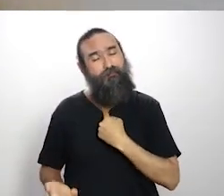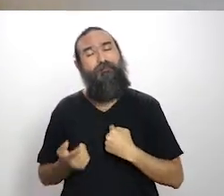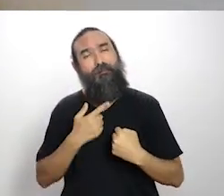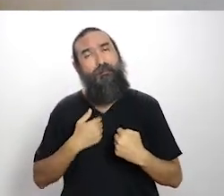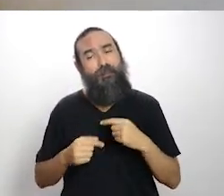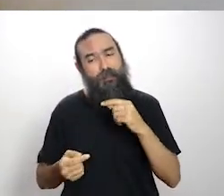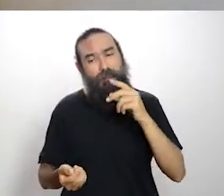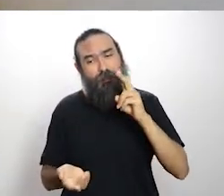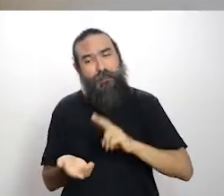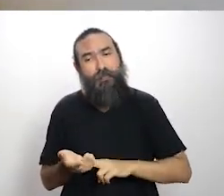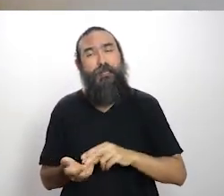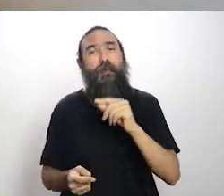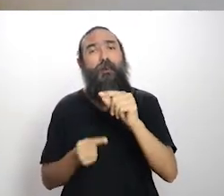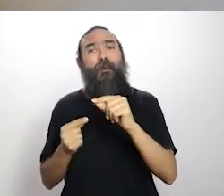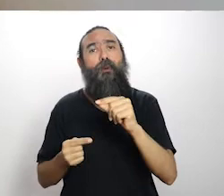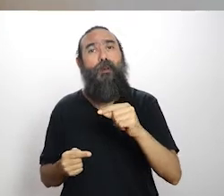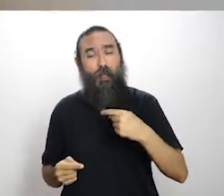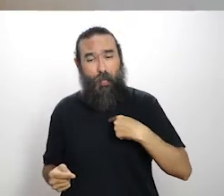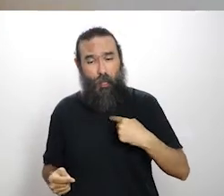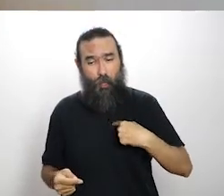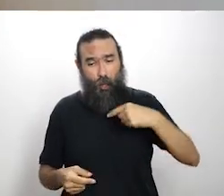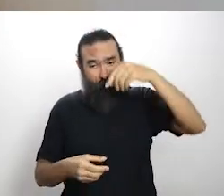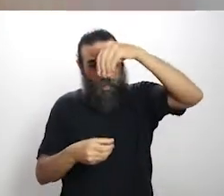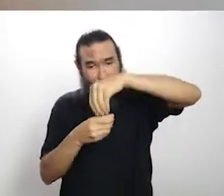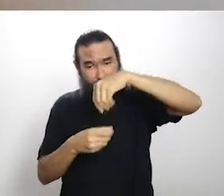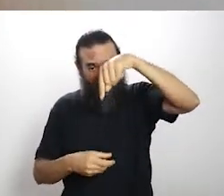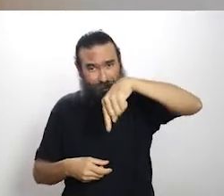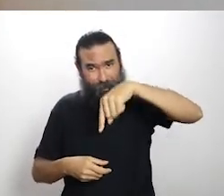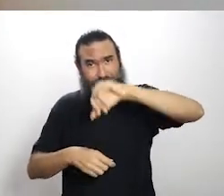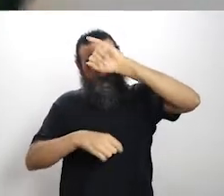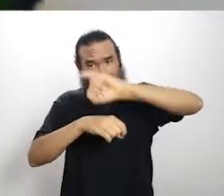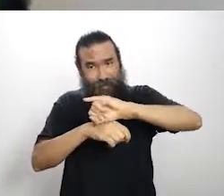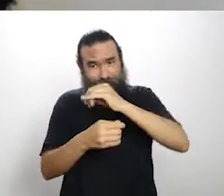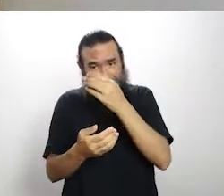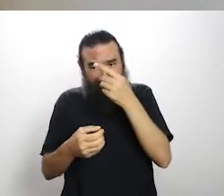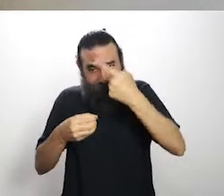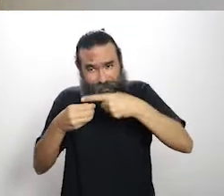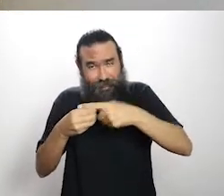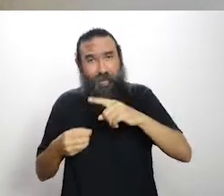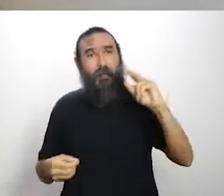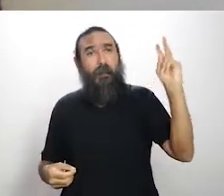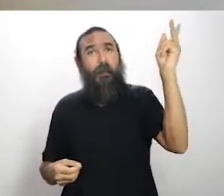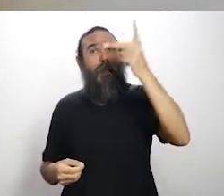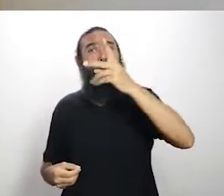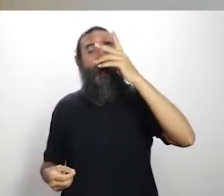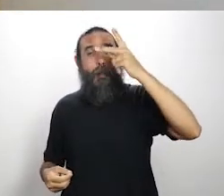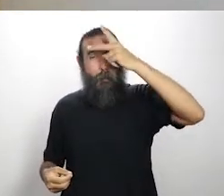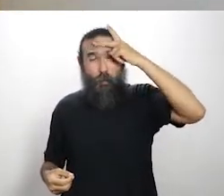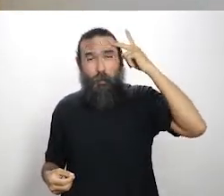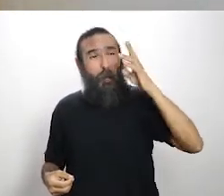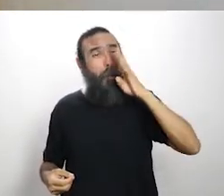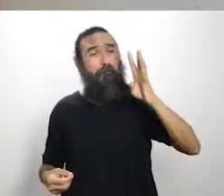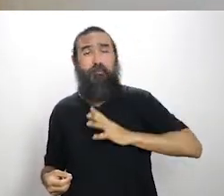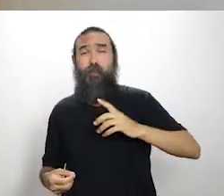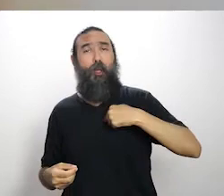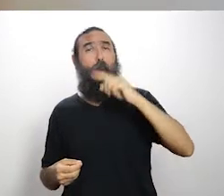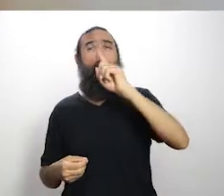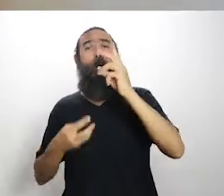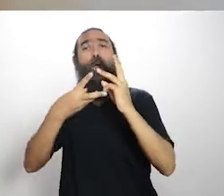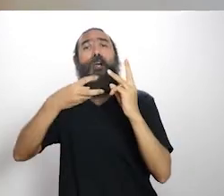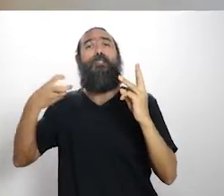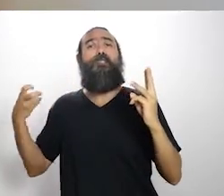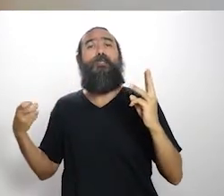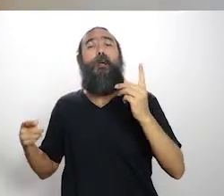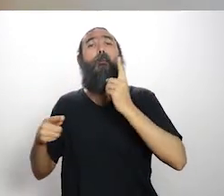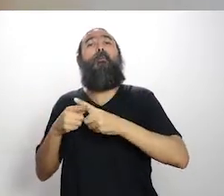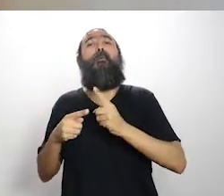aqui na cidade, nesse contexto, as pessoas me deslegitimam, dizem que não sou indígena, até porque eu estou dentro de uma universidade, até porque eu estou dentro de uma